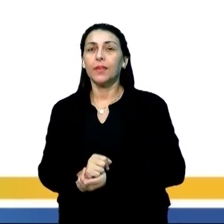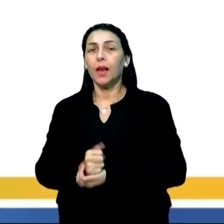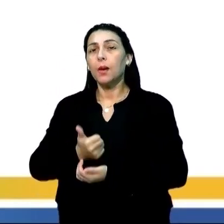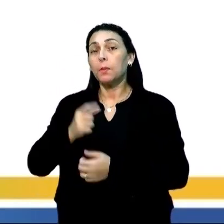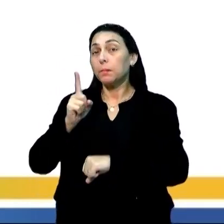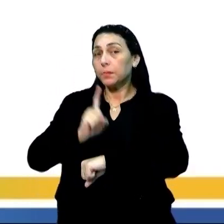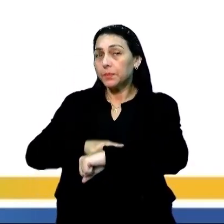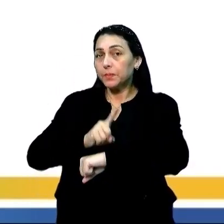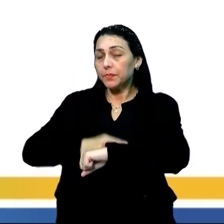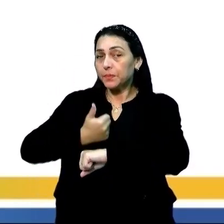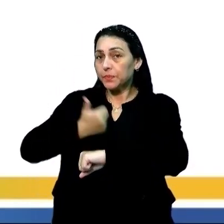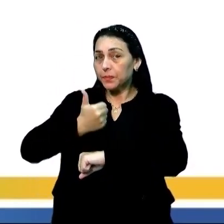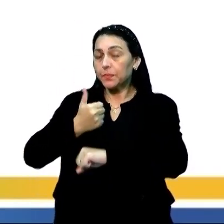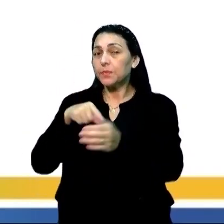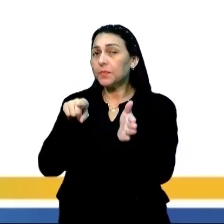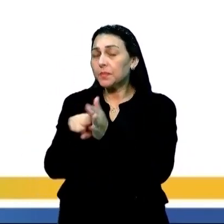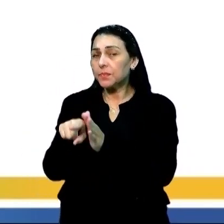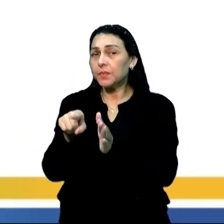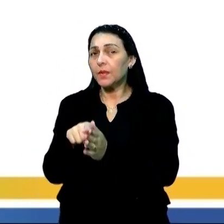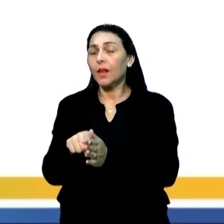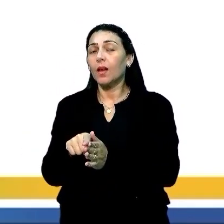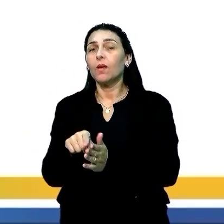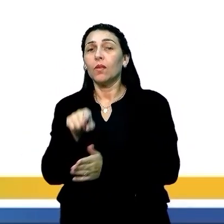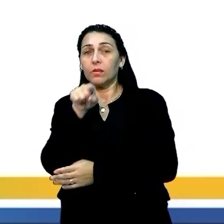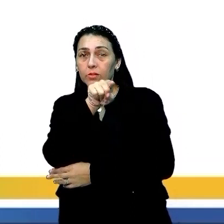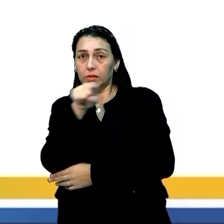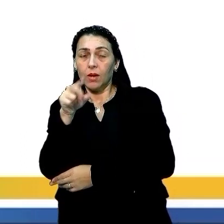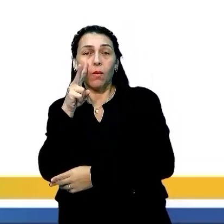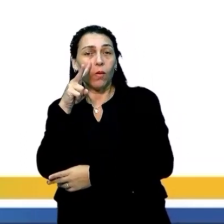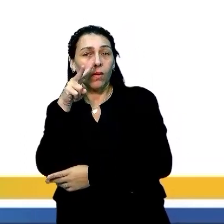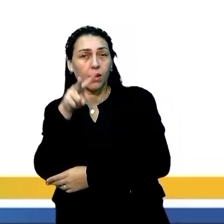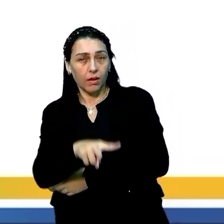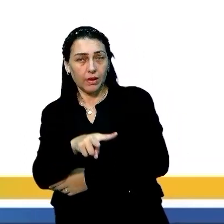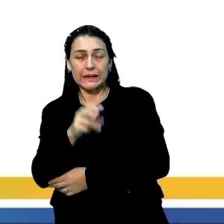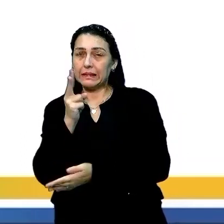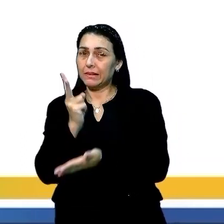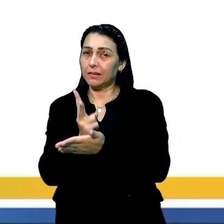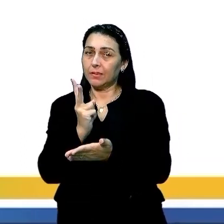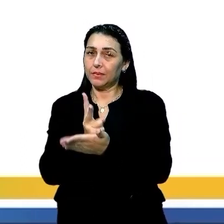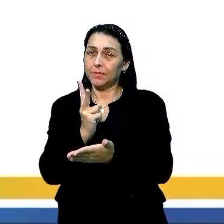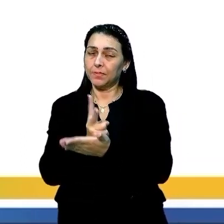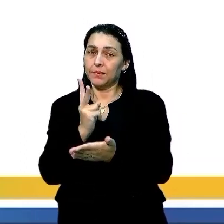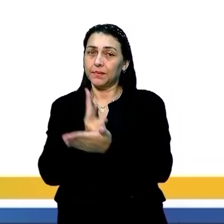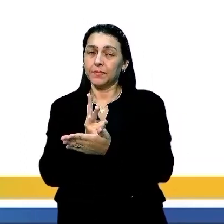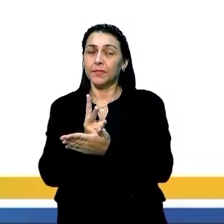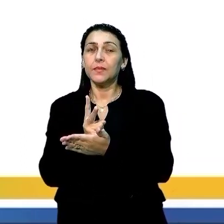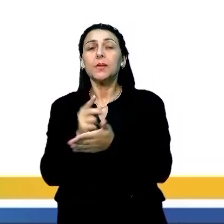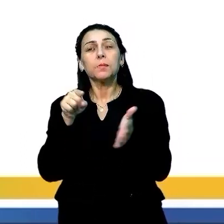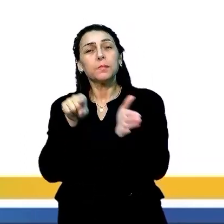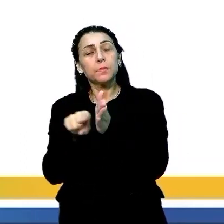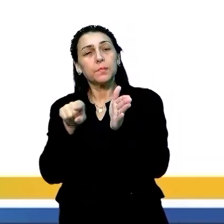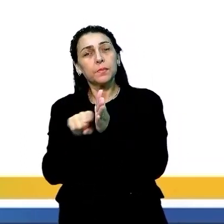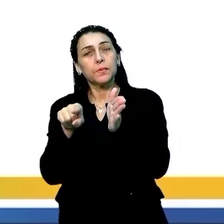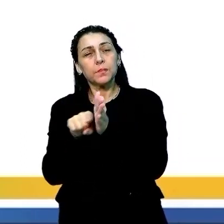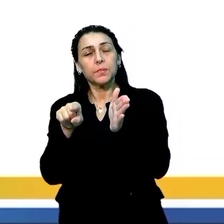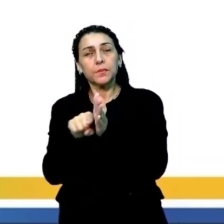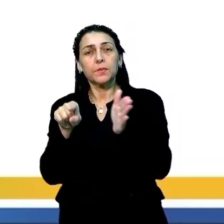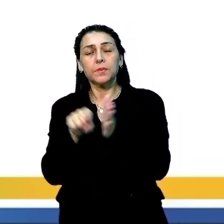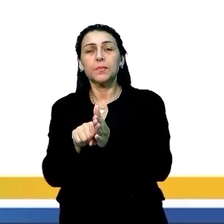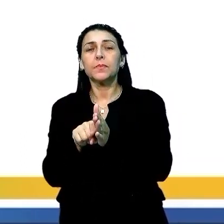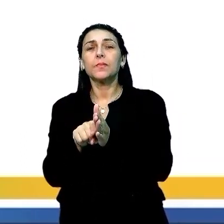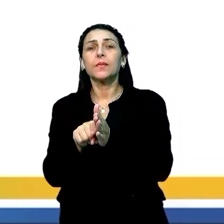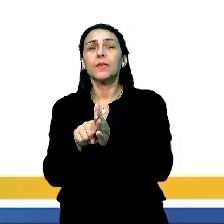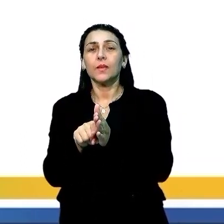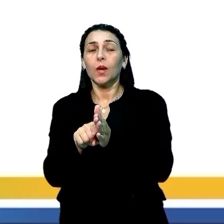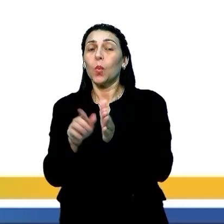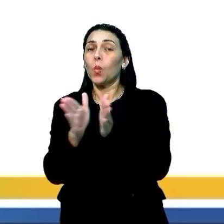Primeiro momento, questão. Pessoal, quando vocês olharem assim, sempre, todas as questões, normalmente, ela vai estar